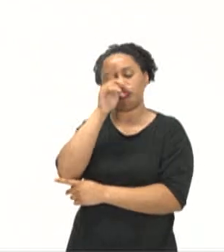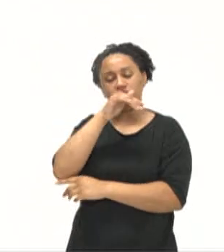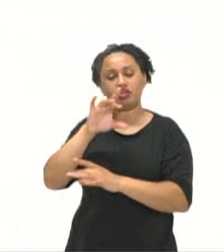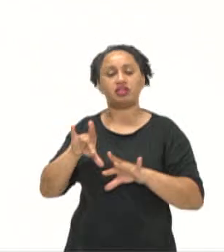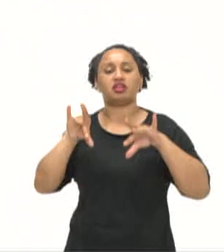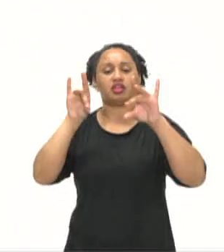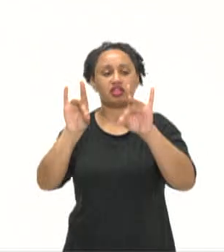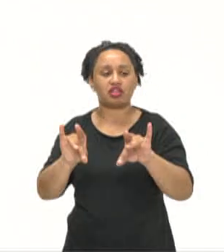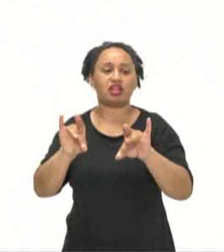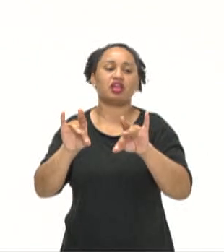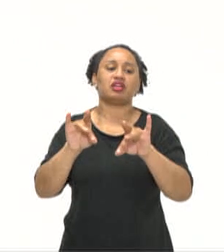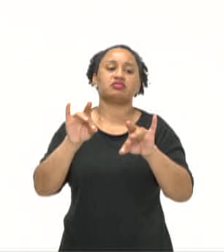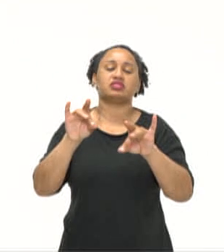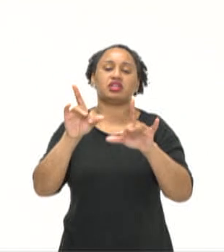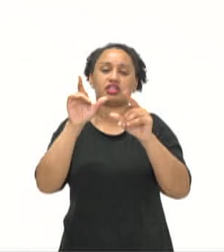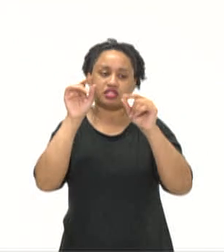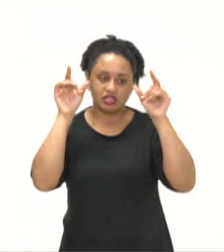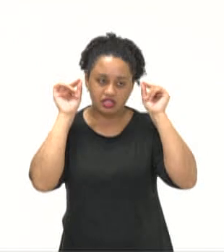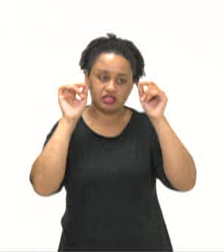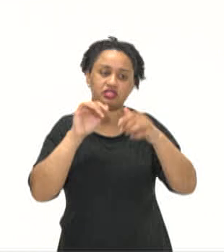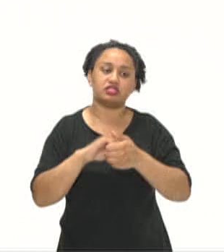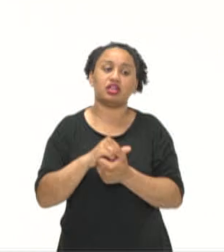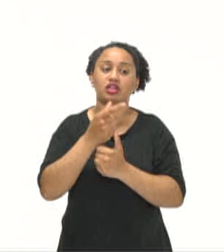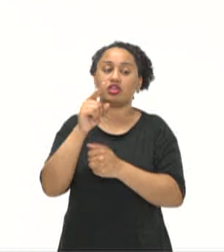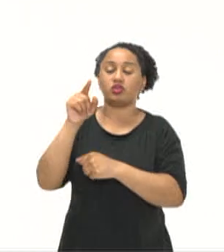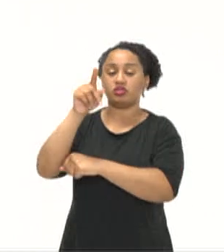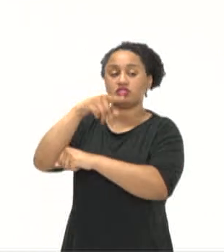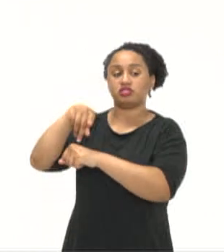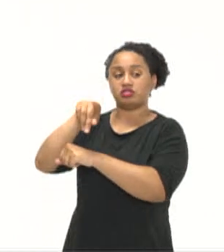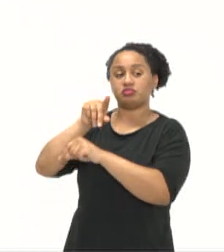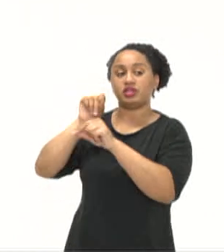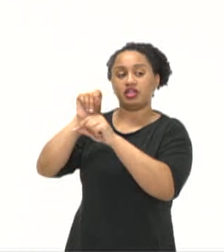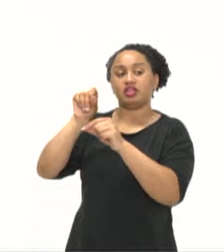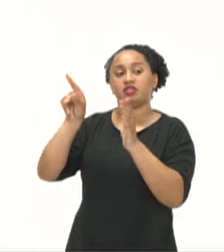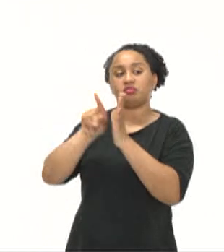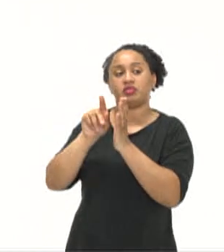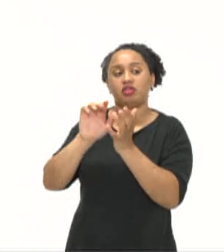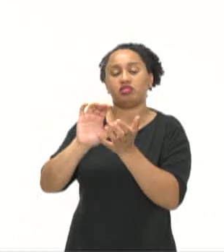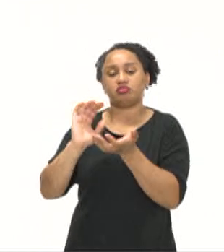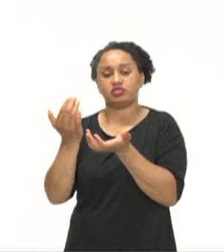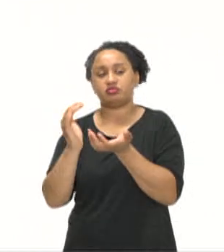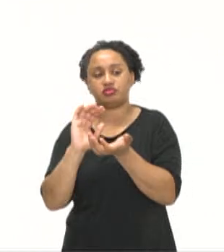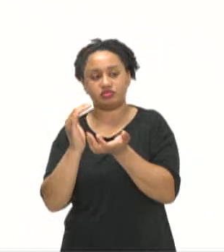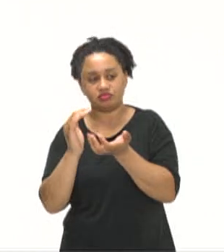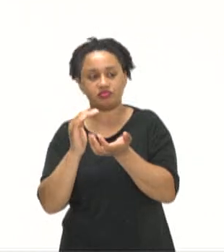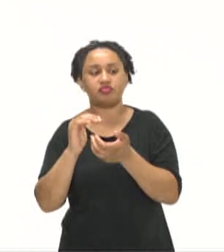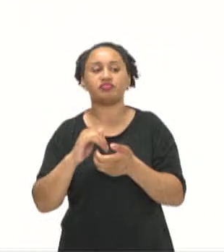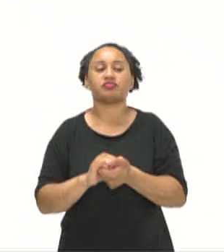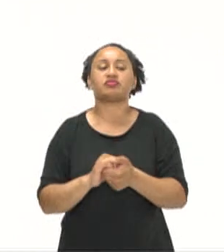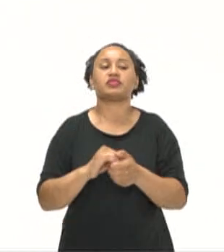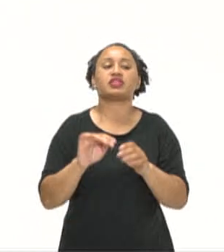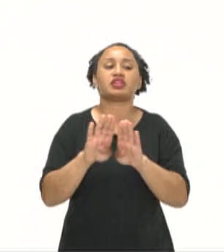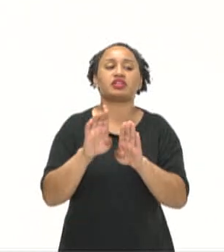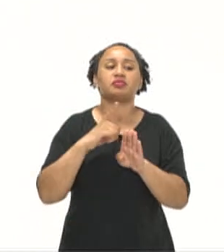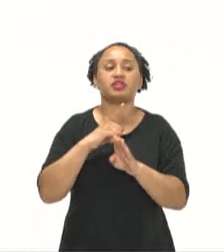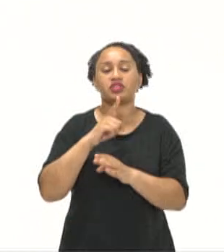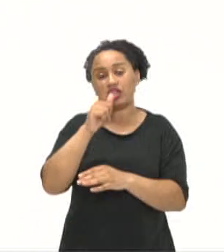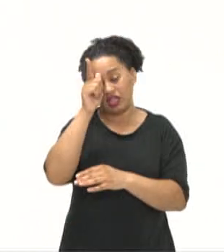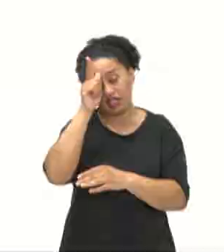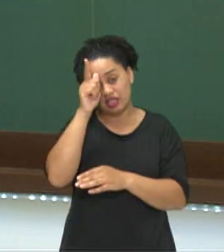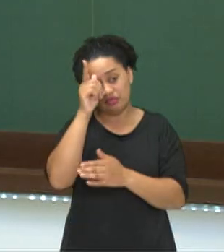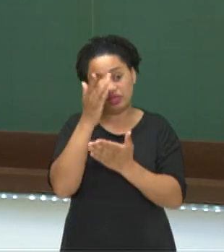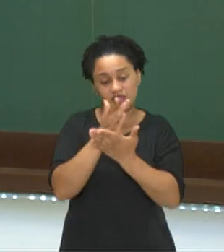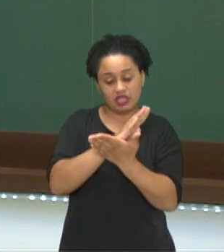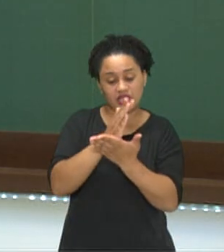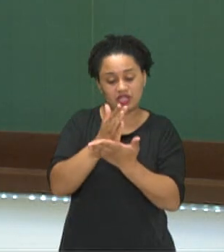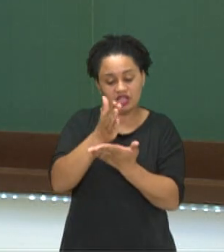e Grécia. E os demais países, sendo eles da Europa Oriental. Nós tínhamos a Alemanha, que era